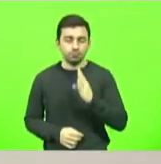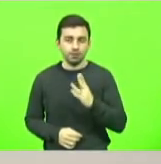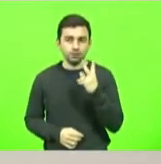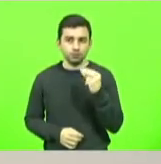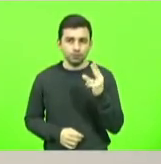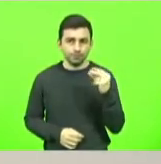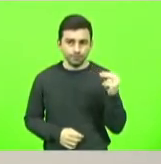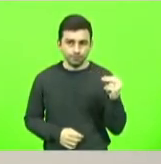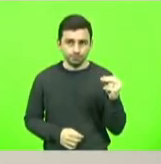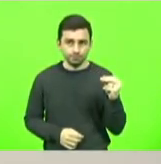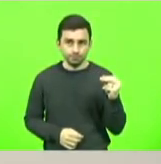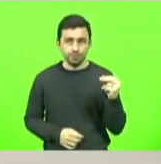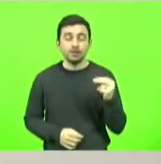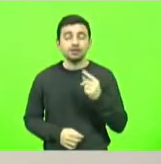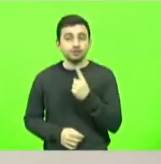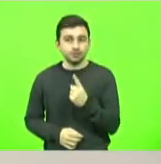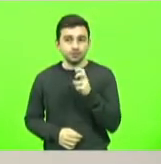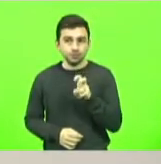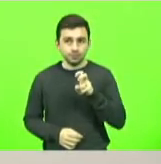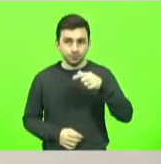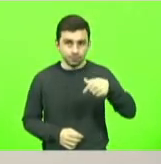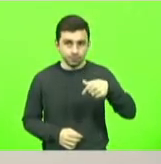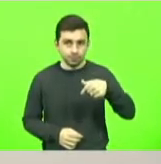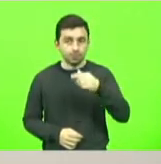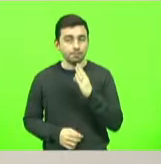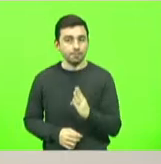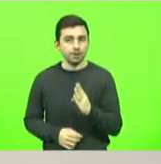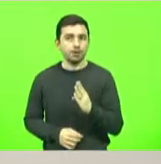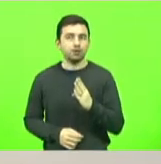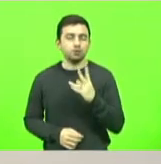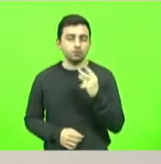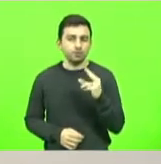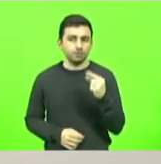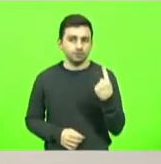e 157, barra 2021.